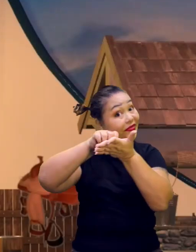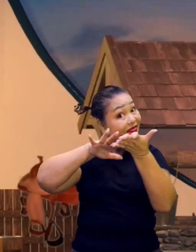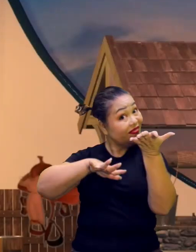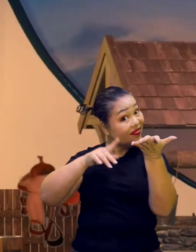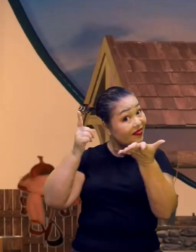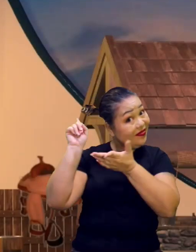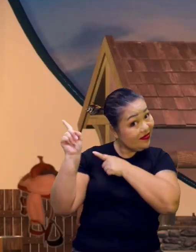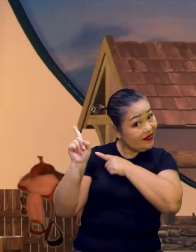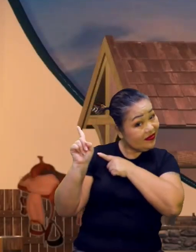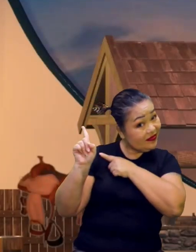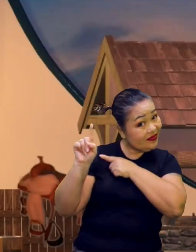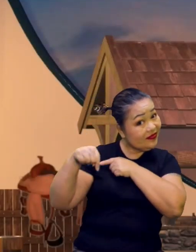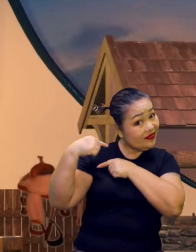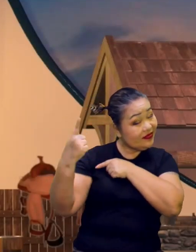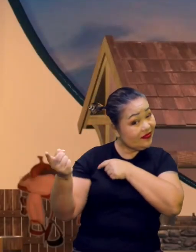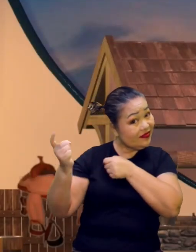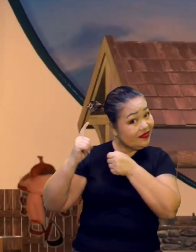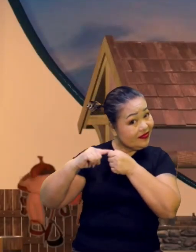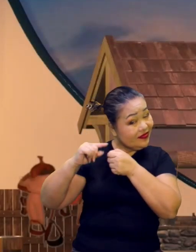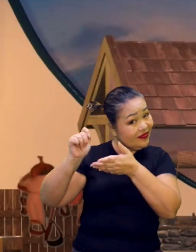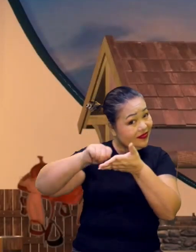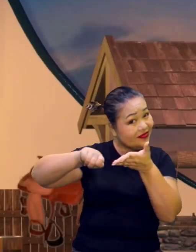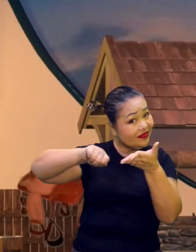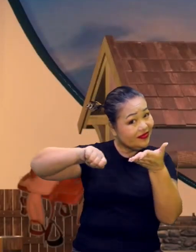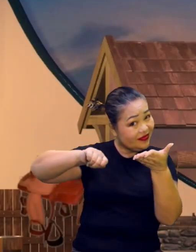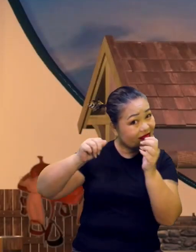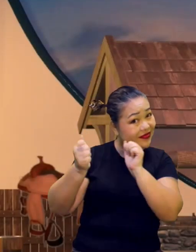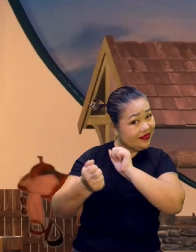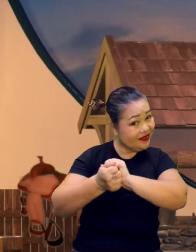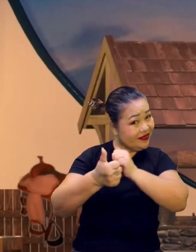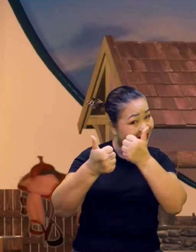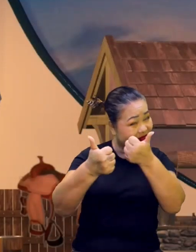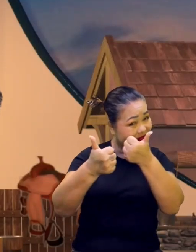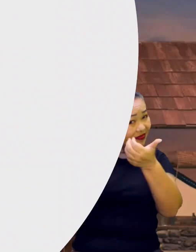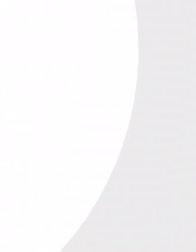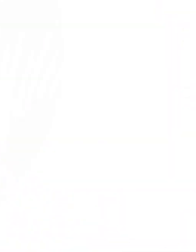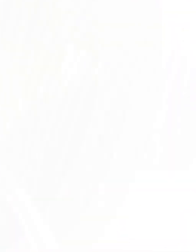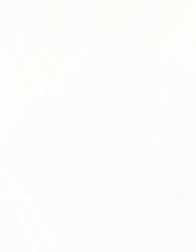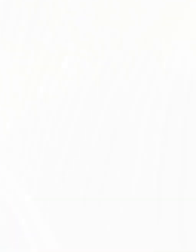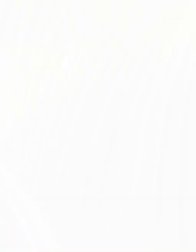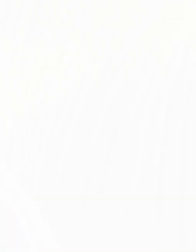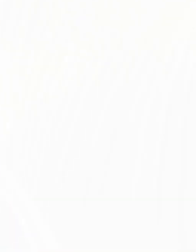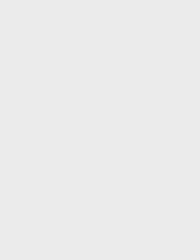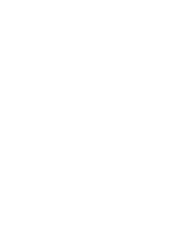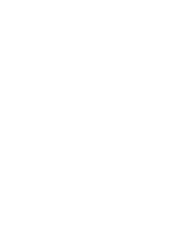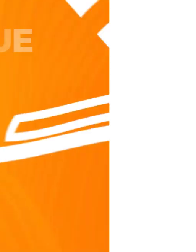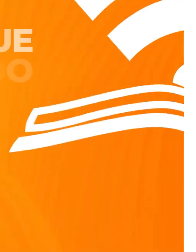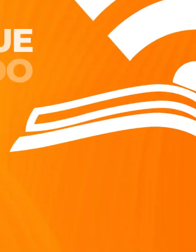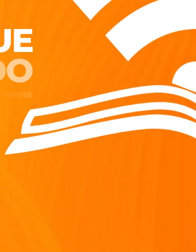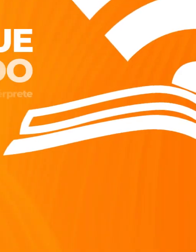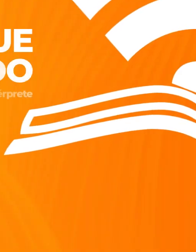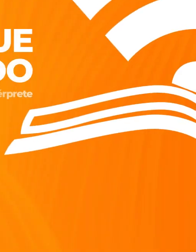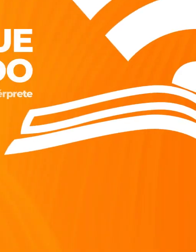atividades. Daqui a pouco eu volto para fazer as correções com vocês. Boas atividades, galera.